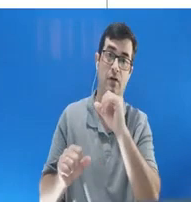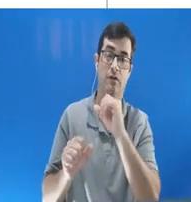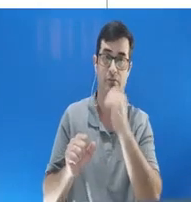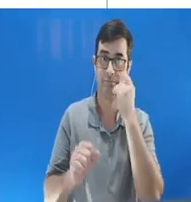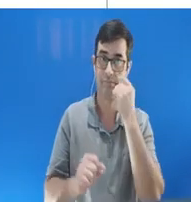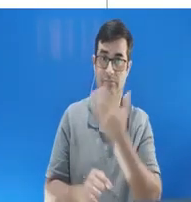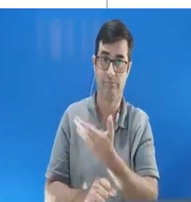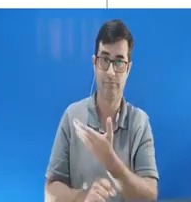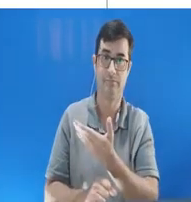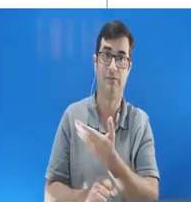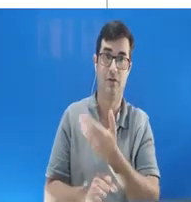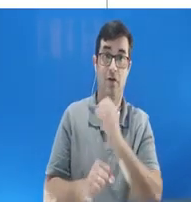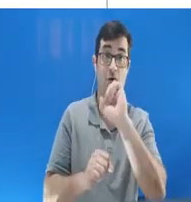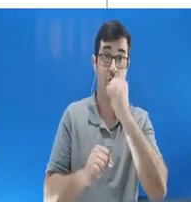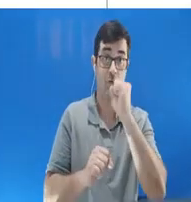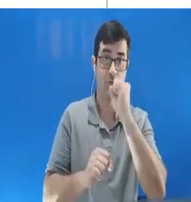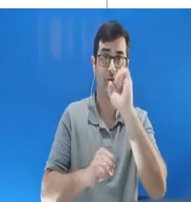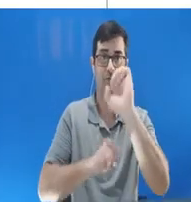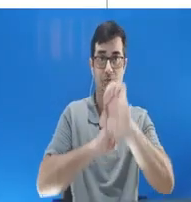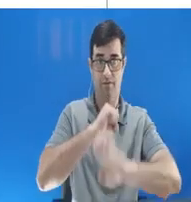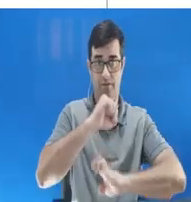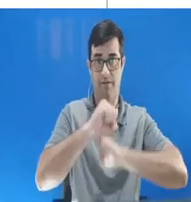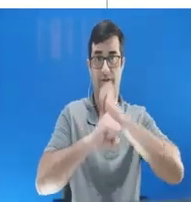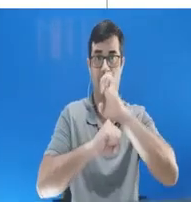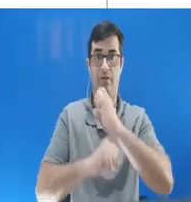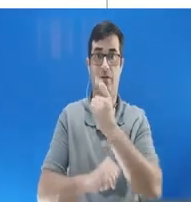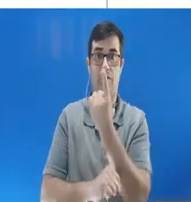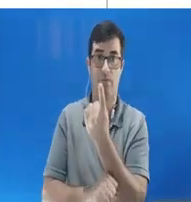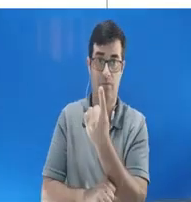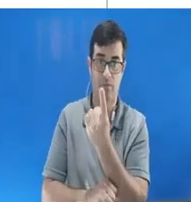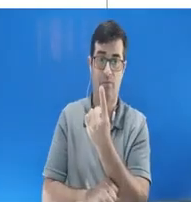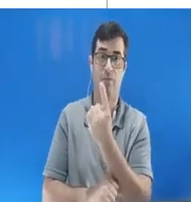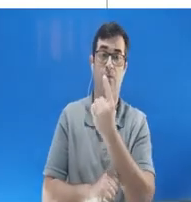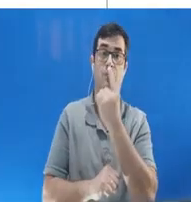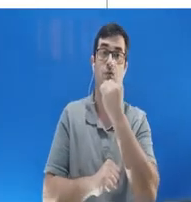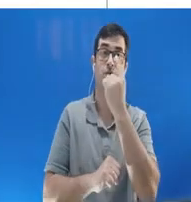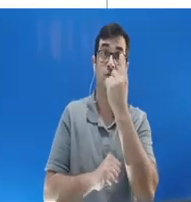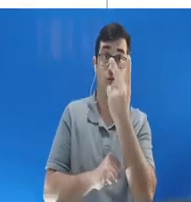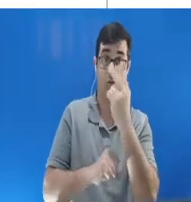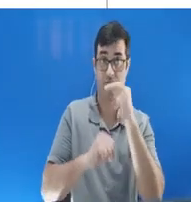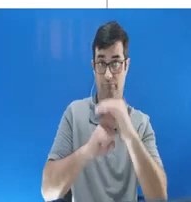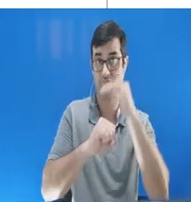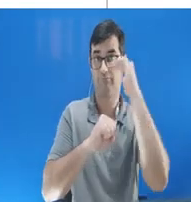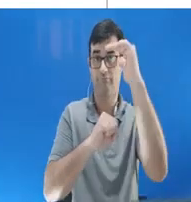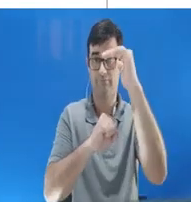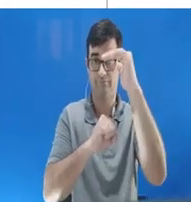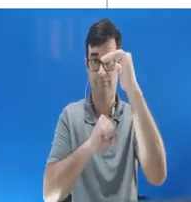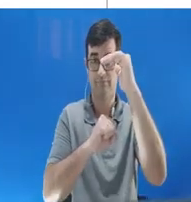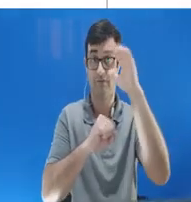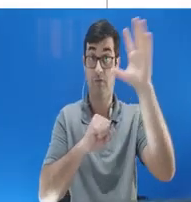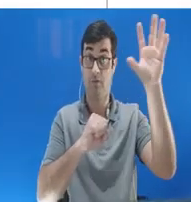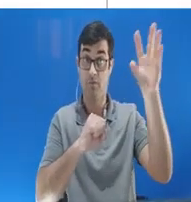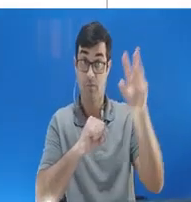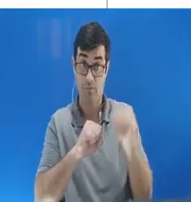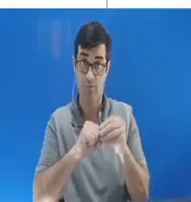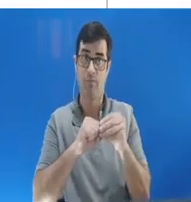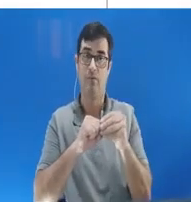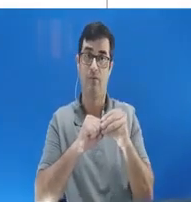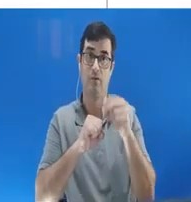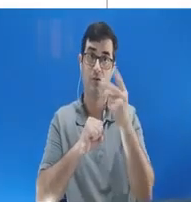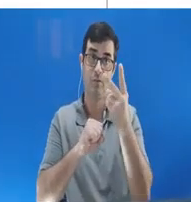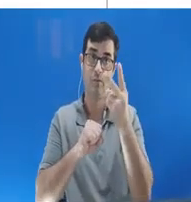núcleo, automaticamente 8 elétrons na eletrosfera, então ele tem o nível 1 e o nível 2. Quando ele recebe